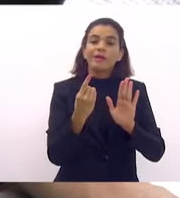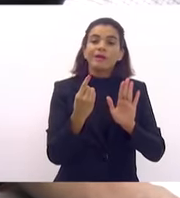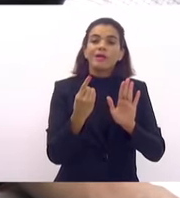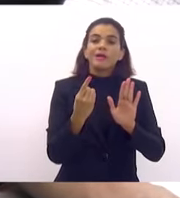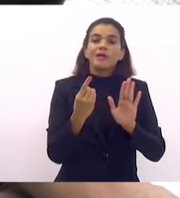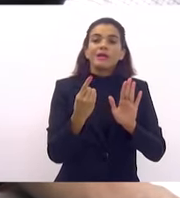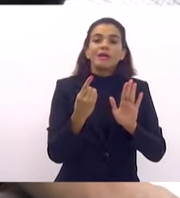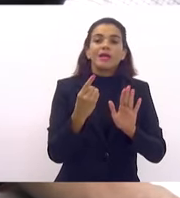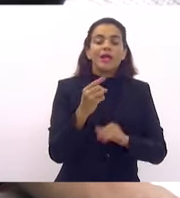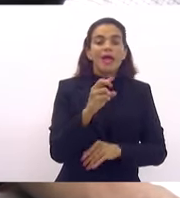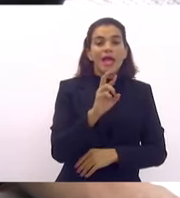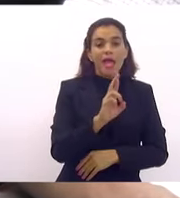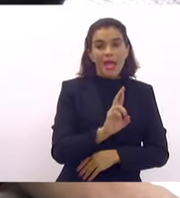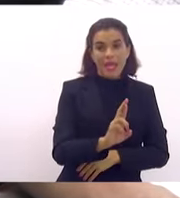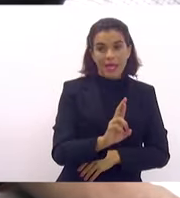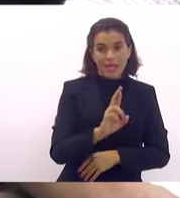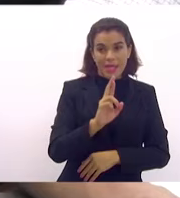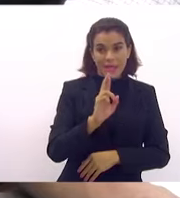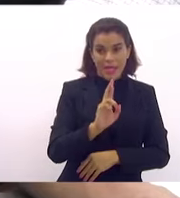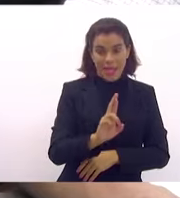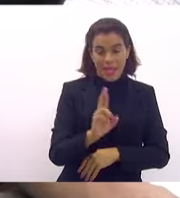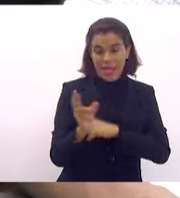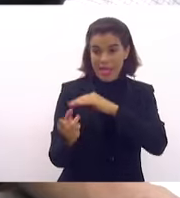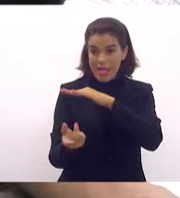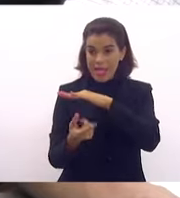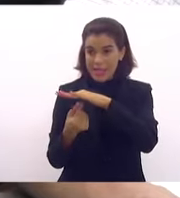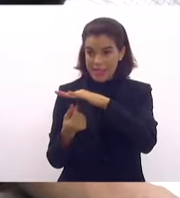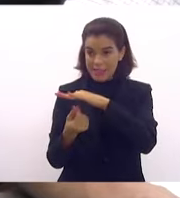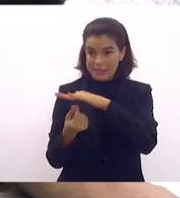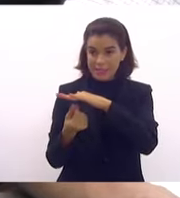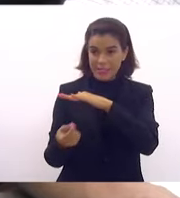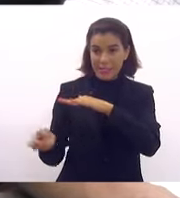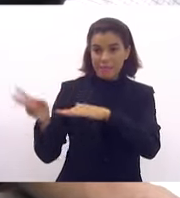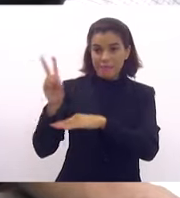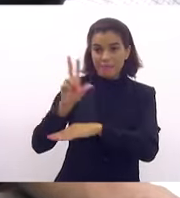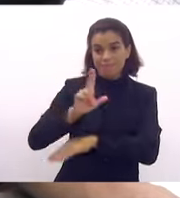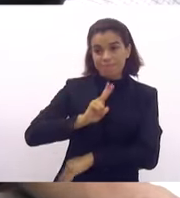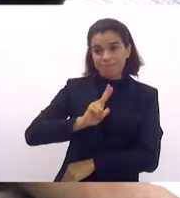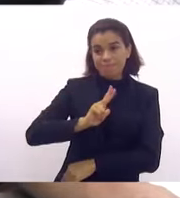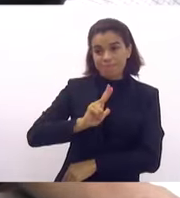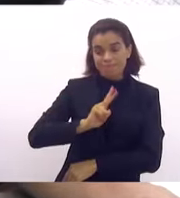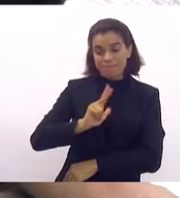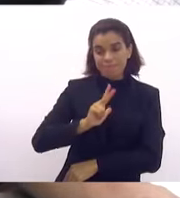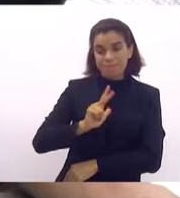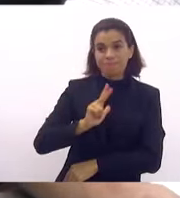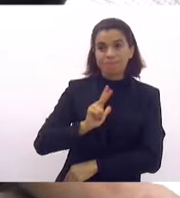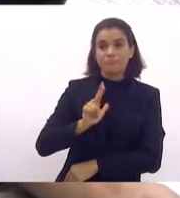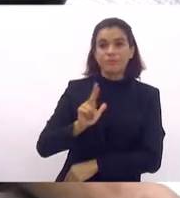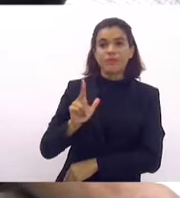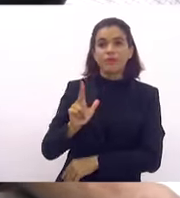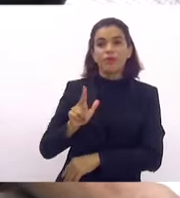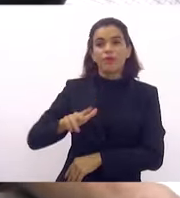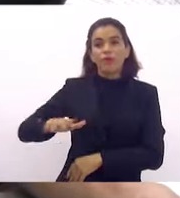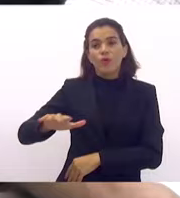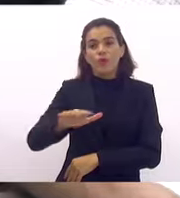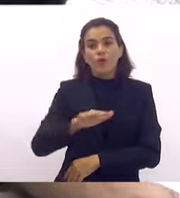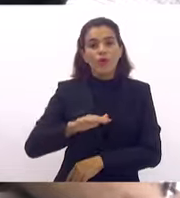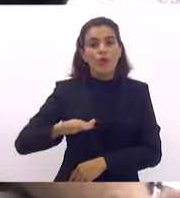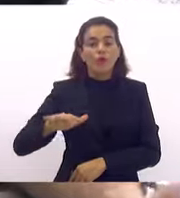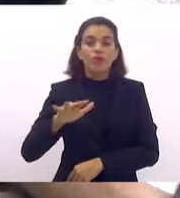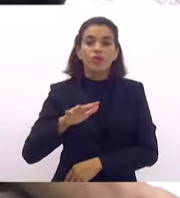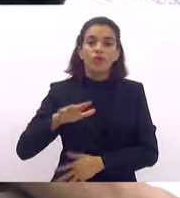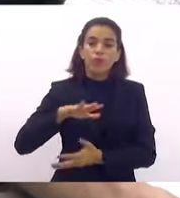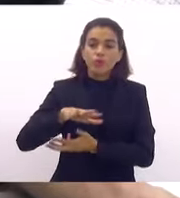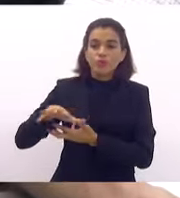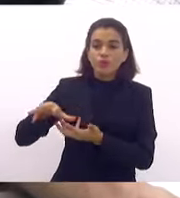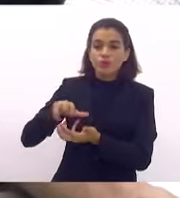as RPPNs, as Reservas Particulares de Proteção Natural, como unidades de uso